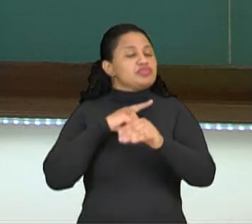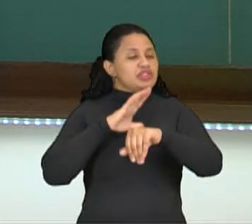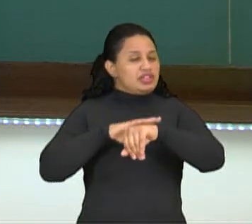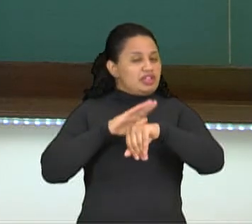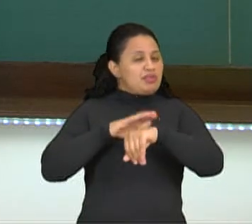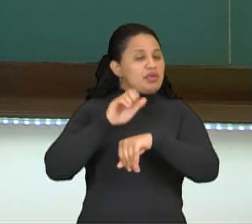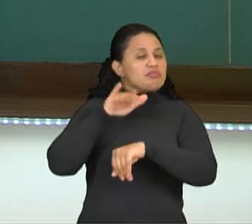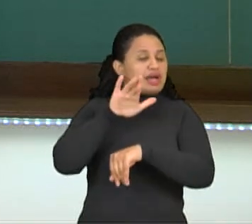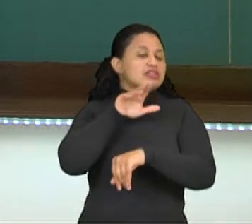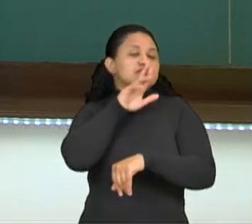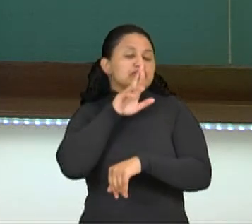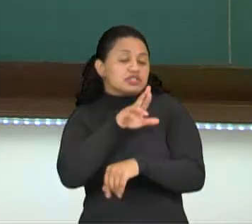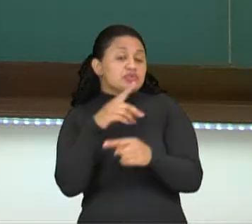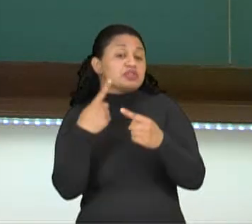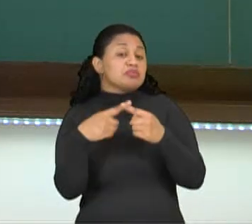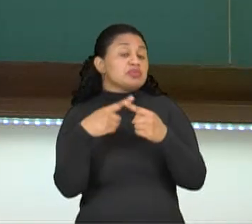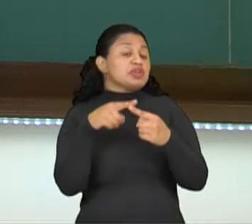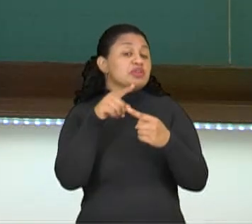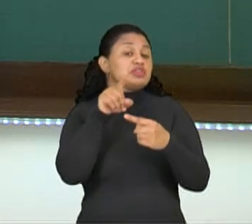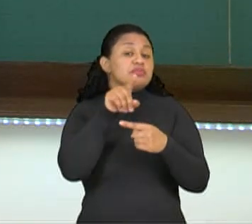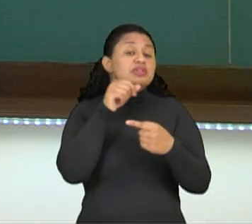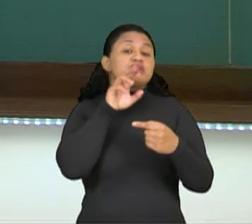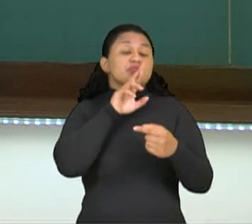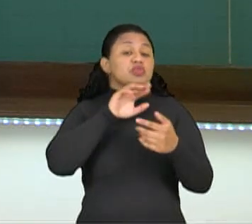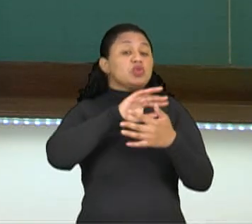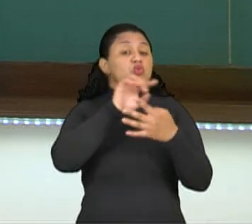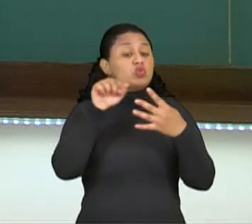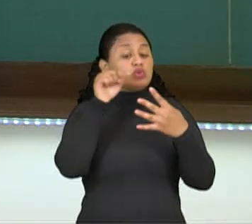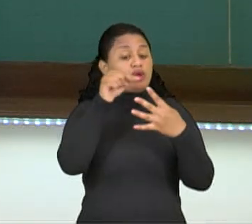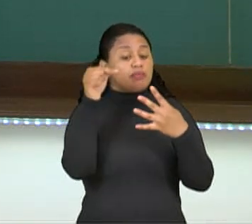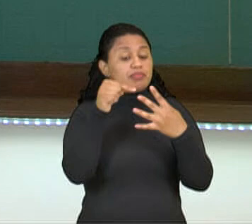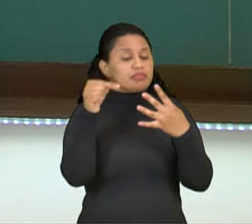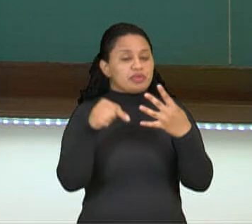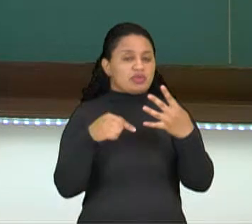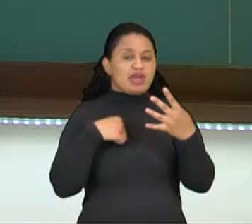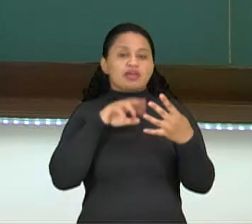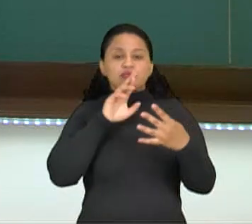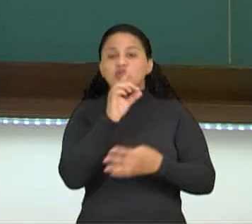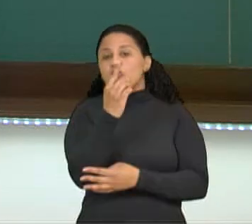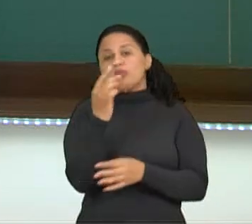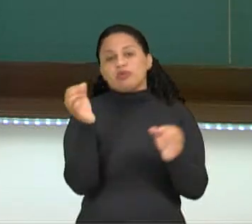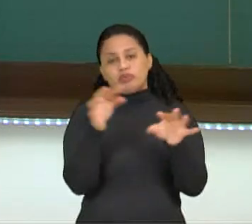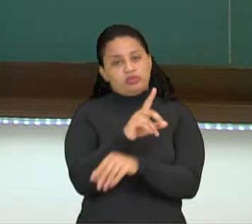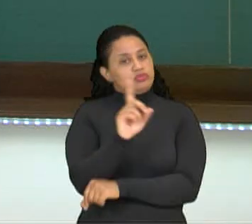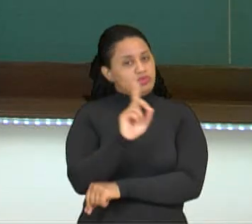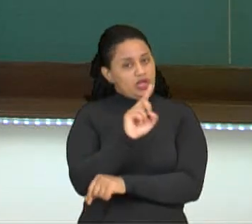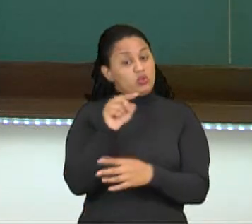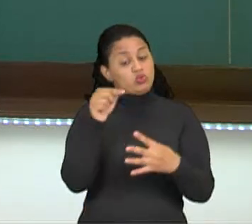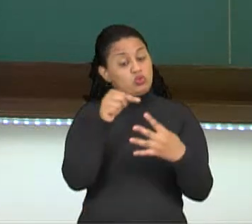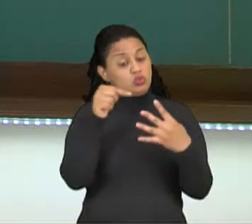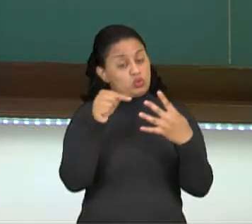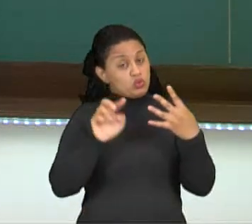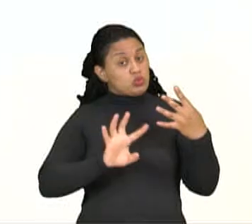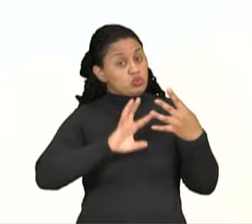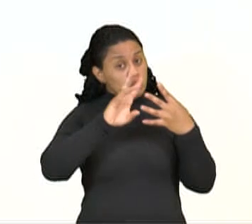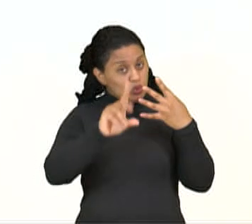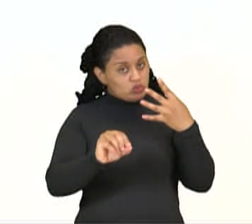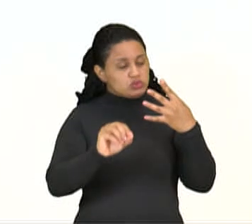tempinho maior porque você tem que responder todas elas, tá bom? Não é responder uma só e pronto. Letra